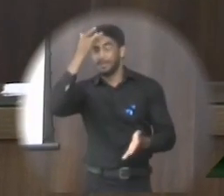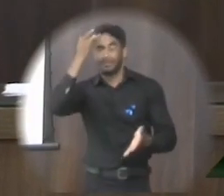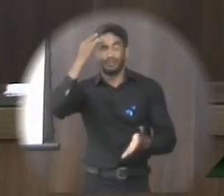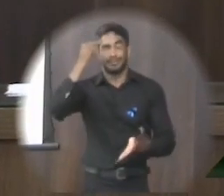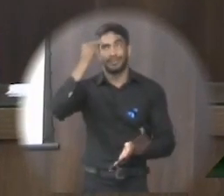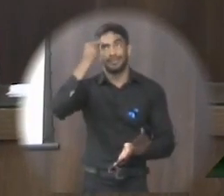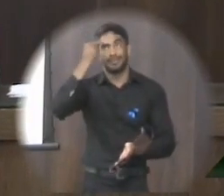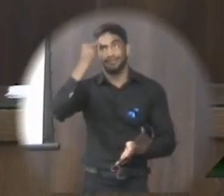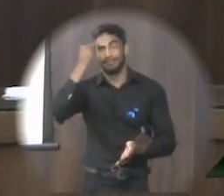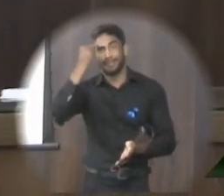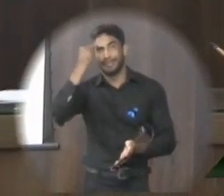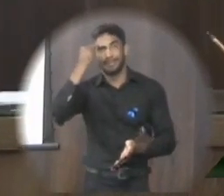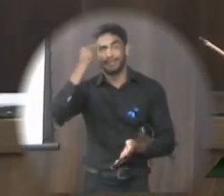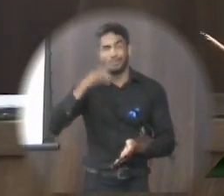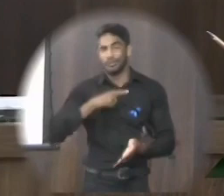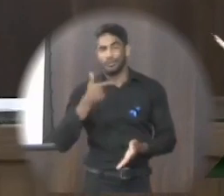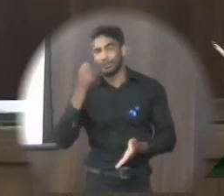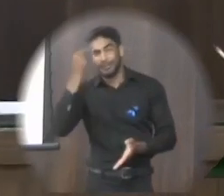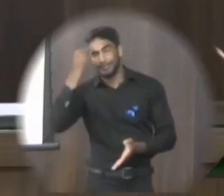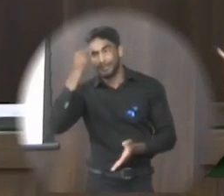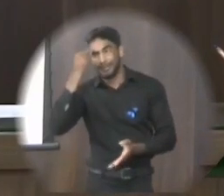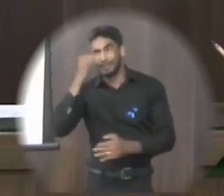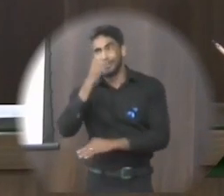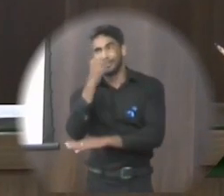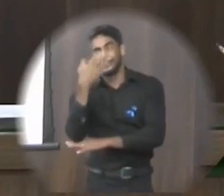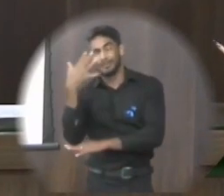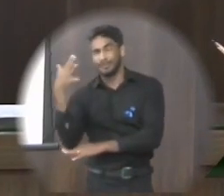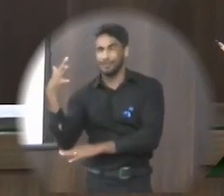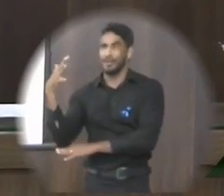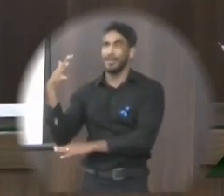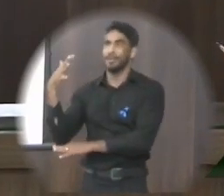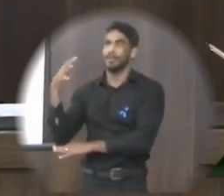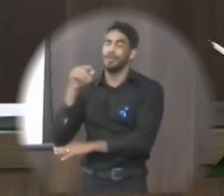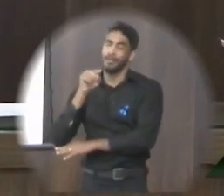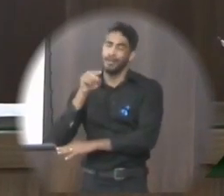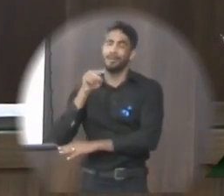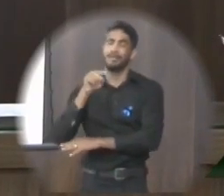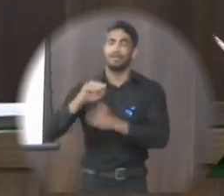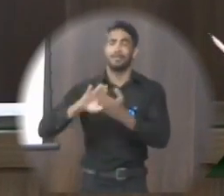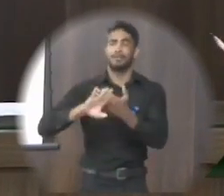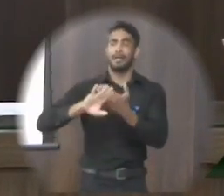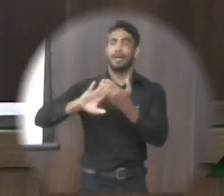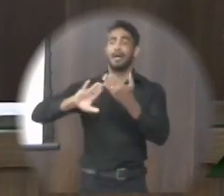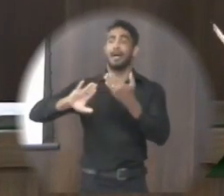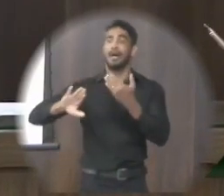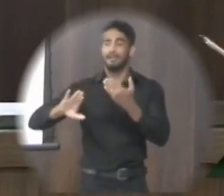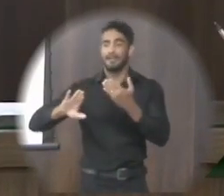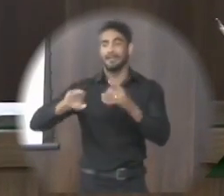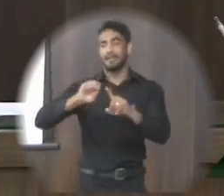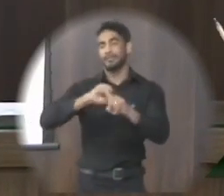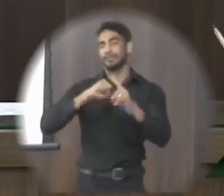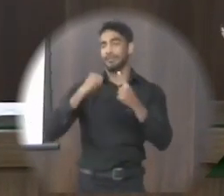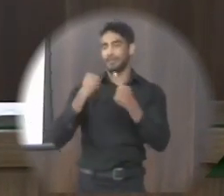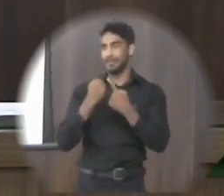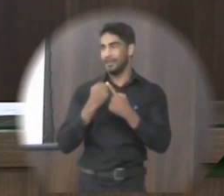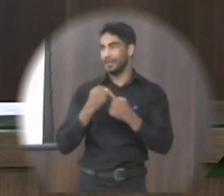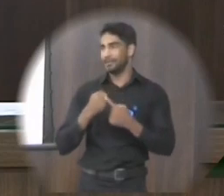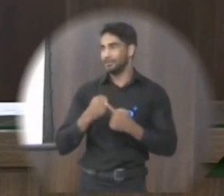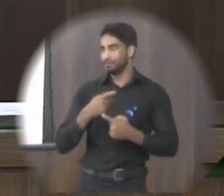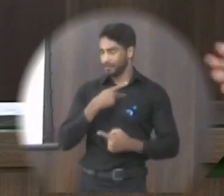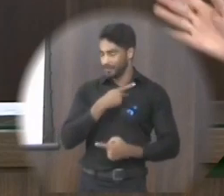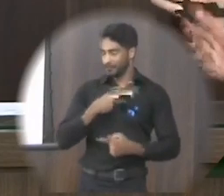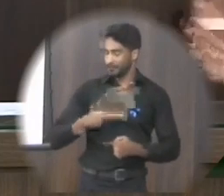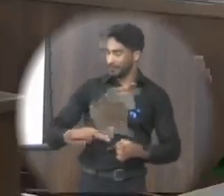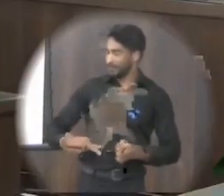né? Pessoa que não pensa no meio ambiente, ele está sendo afastado da sociedade. Presidente, eu gostaria